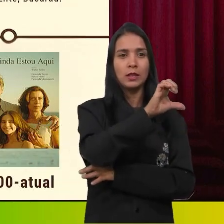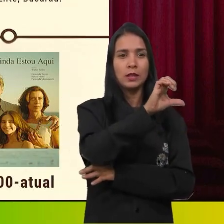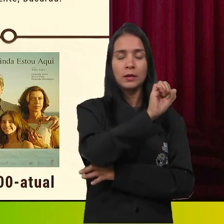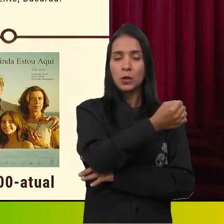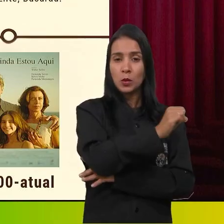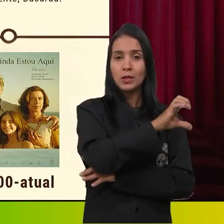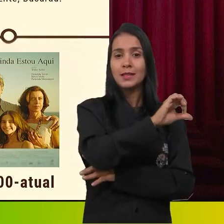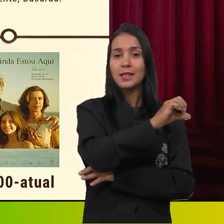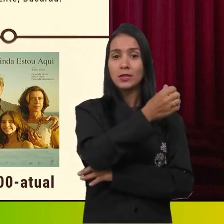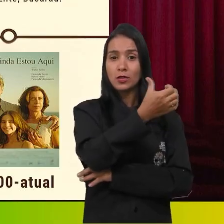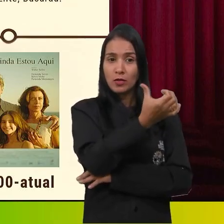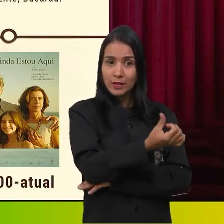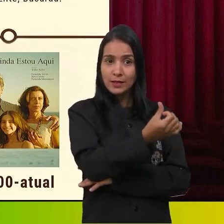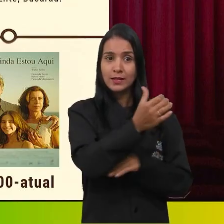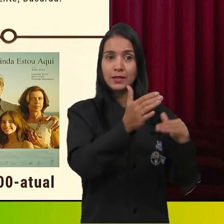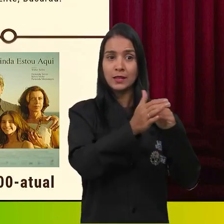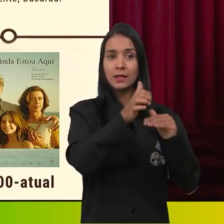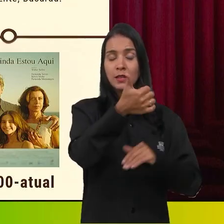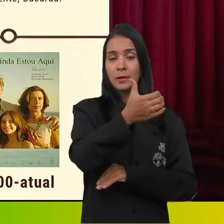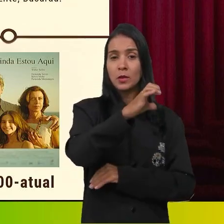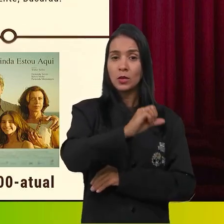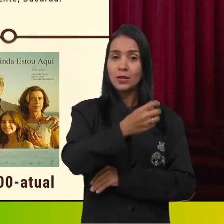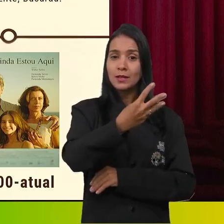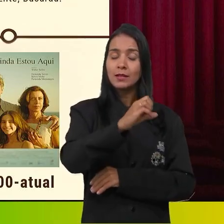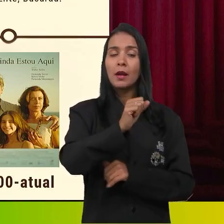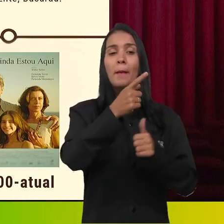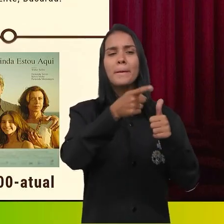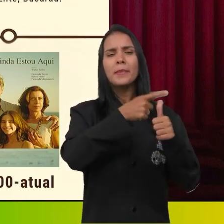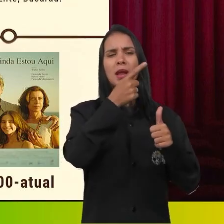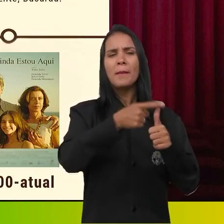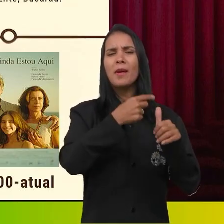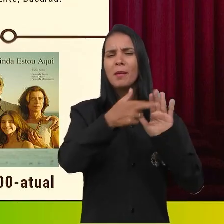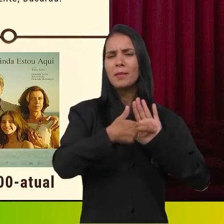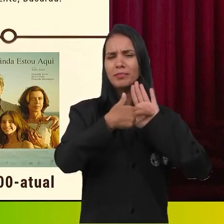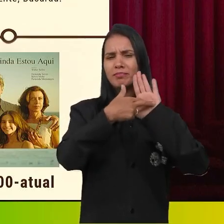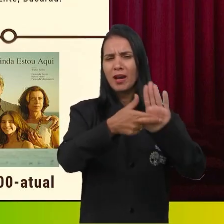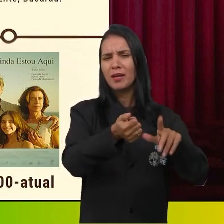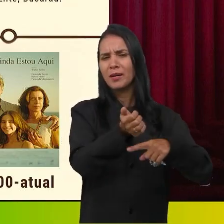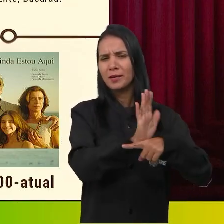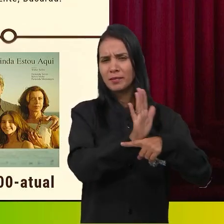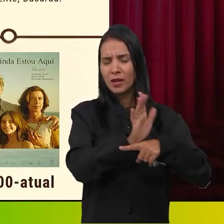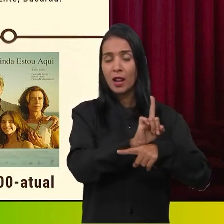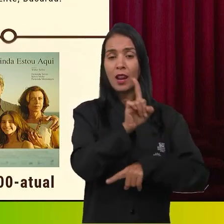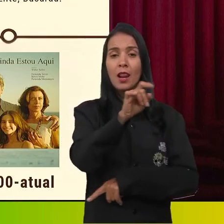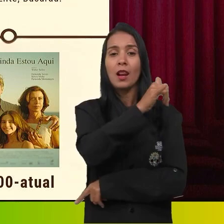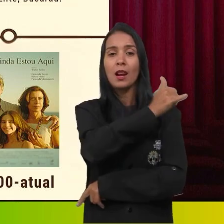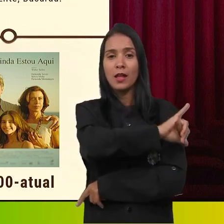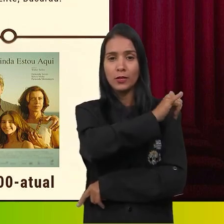1930, foram as primeiras exibições de cinema no Rio de Janeiro. Aí tiveram